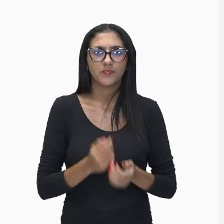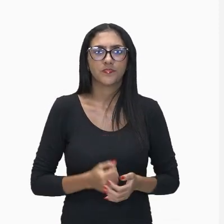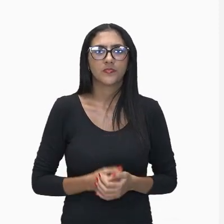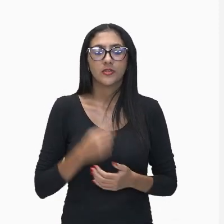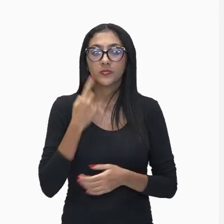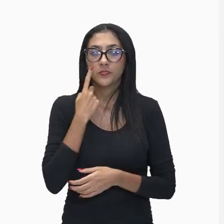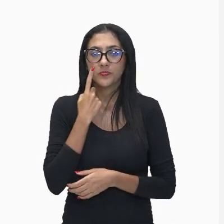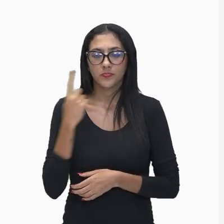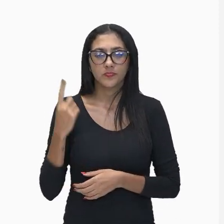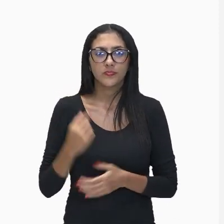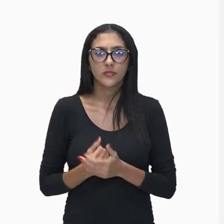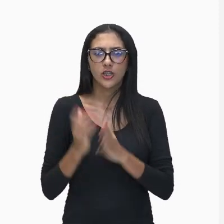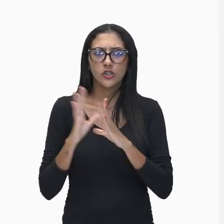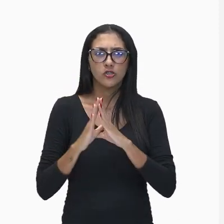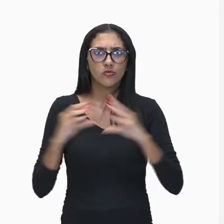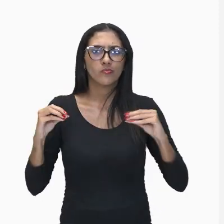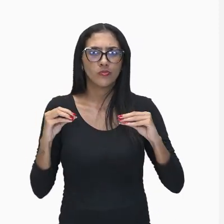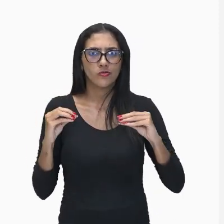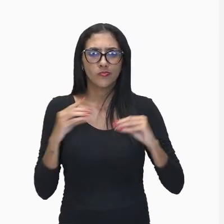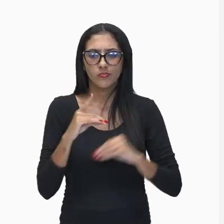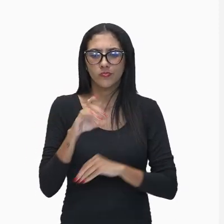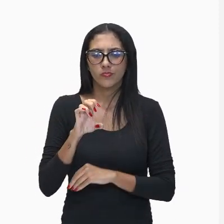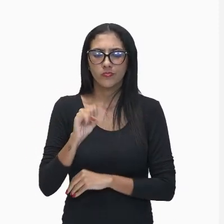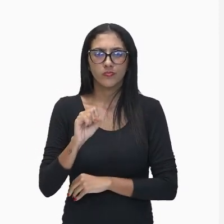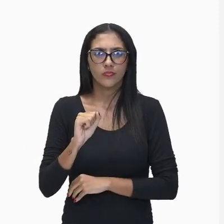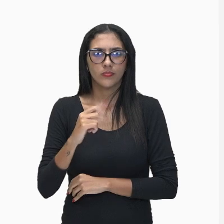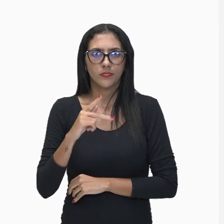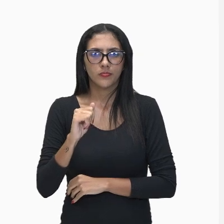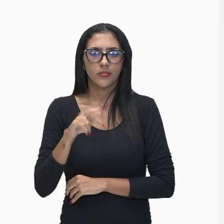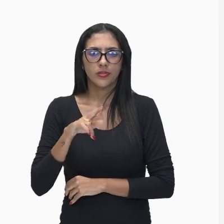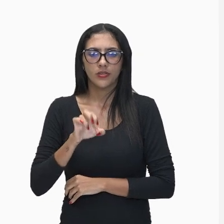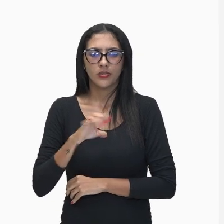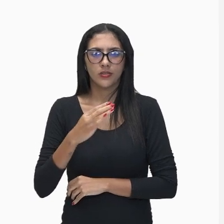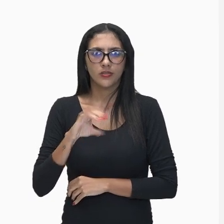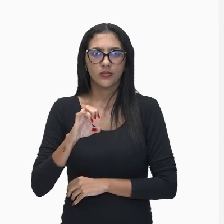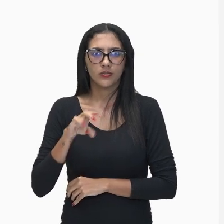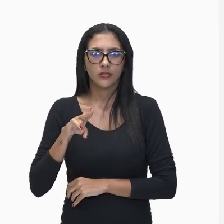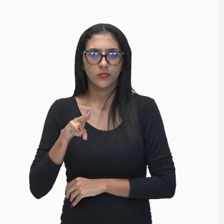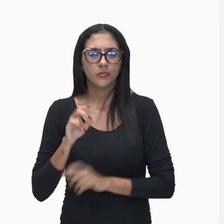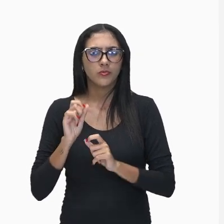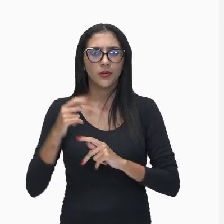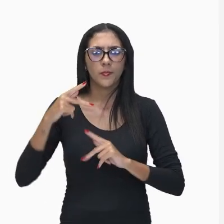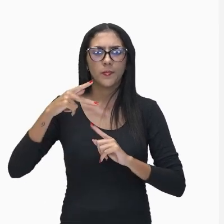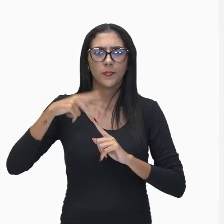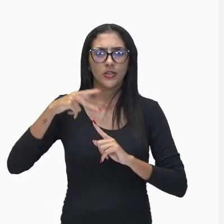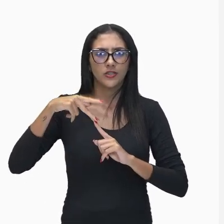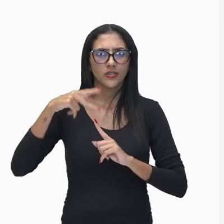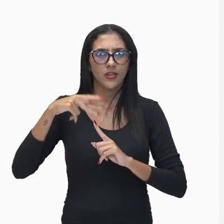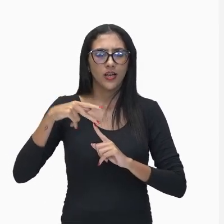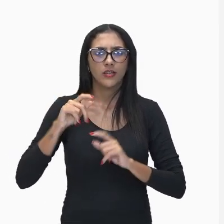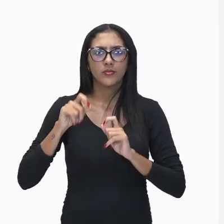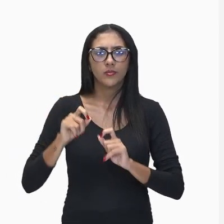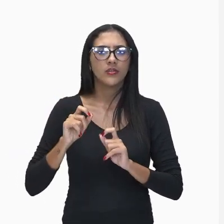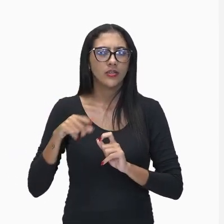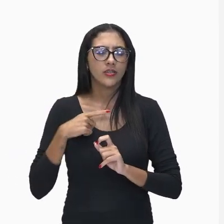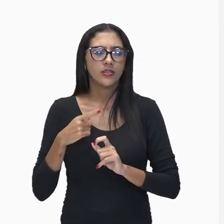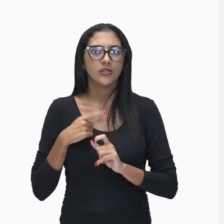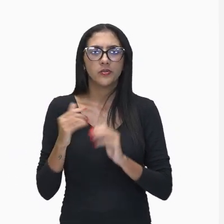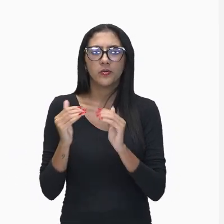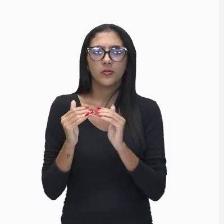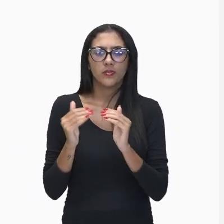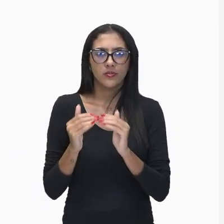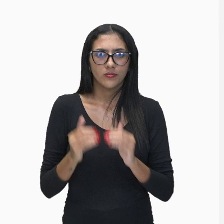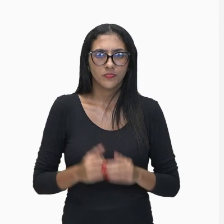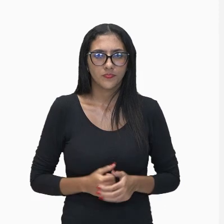desapareceu está nesta forma aqui no predicado, porque ele está concordando com o sujeito 1/3 da pizza. Observe que o